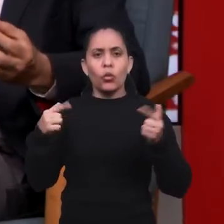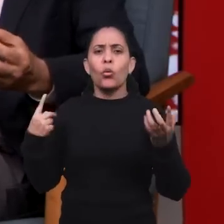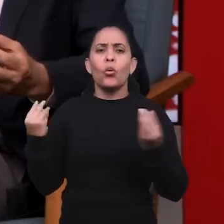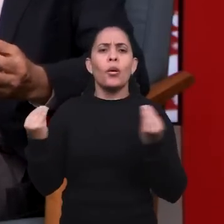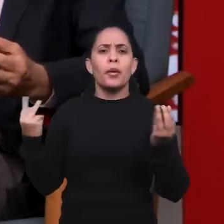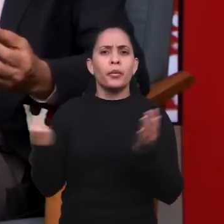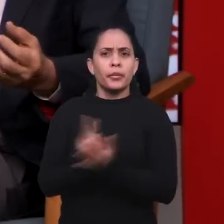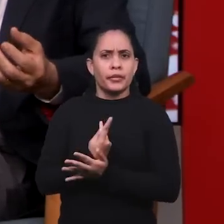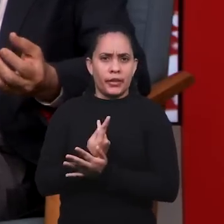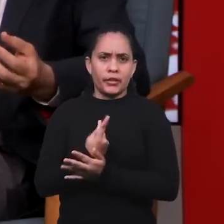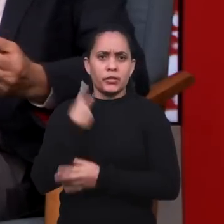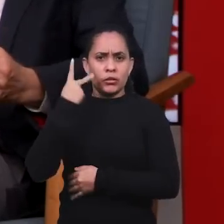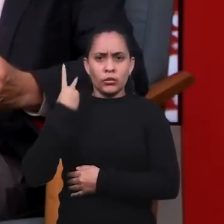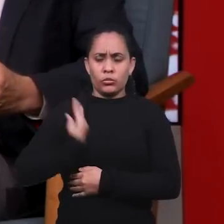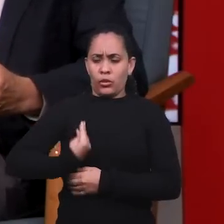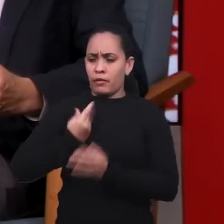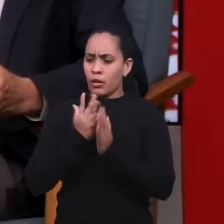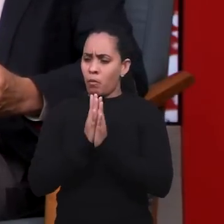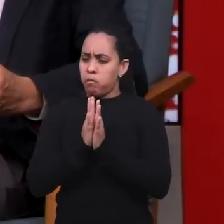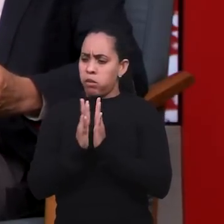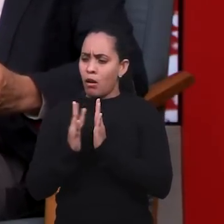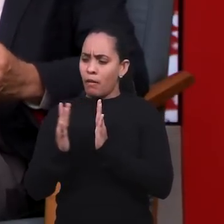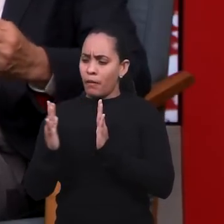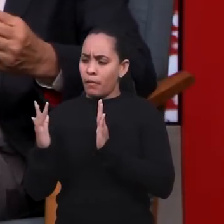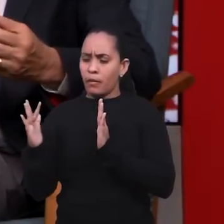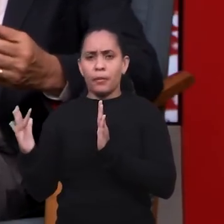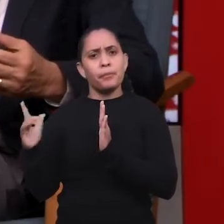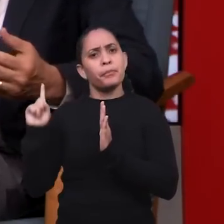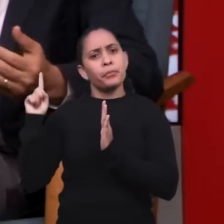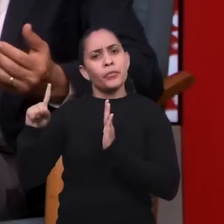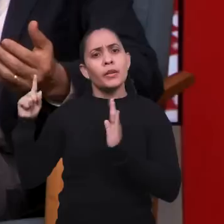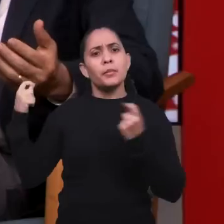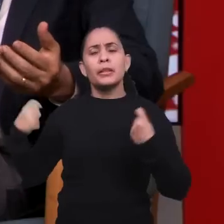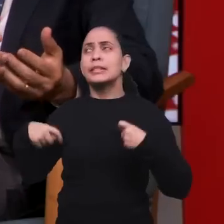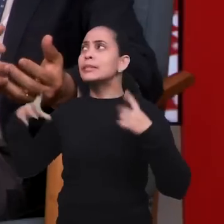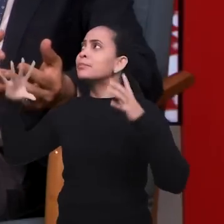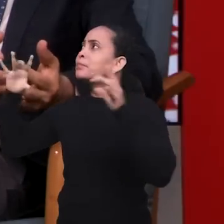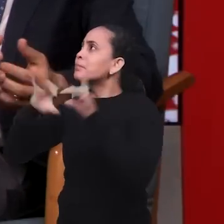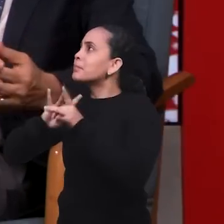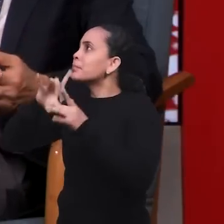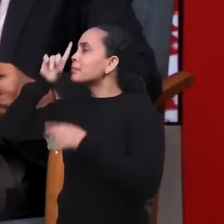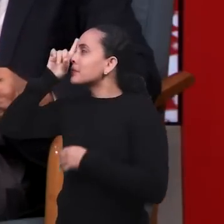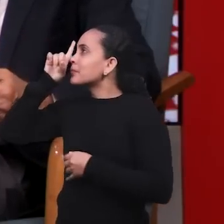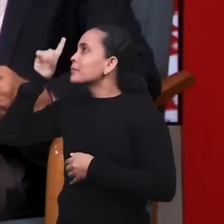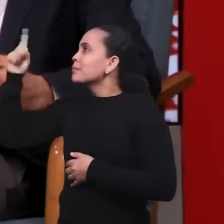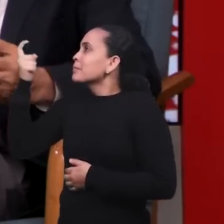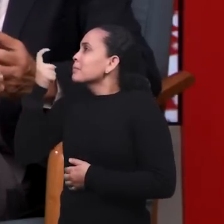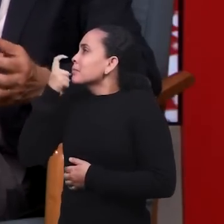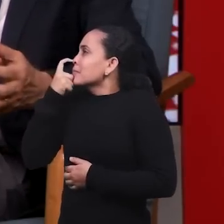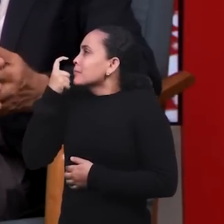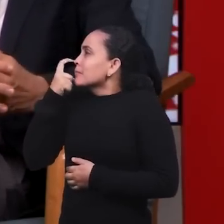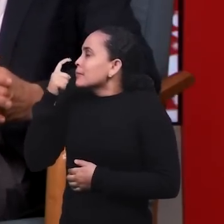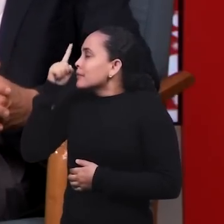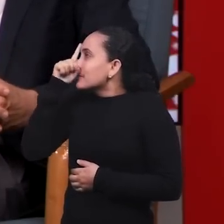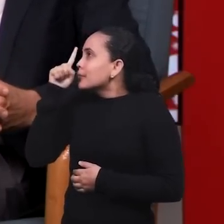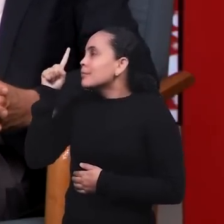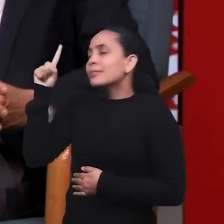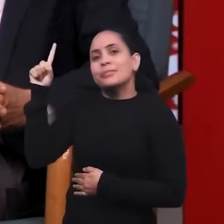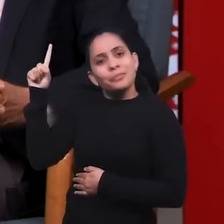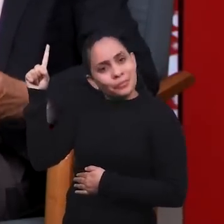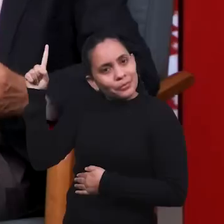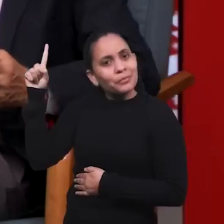isso acontece? Isso é um processo na vida do homem. E ele precisa estar ligado ao Senhor, próximo ao